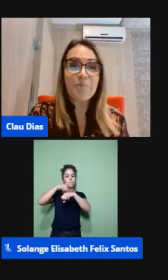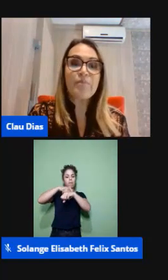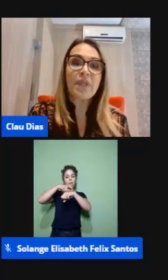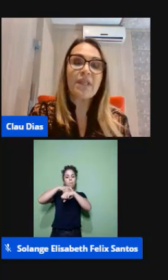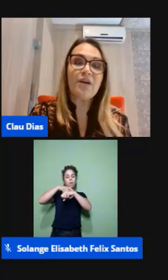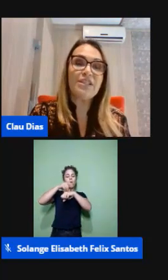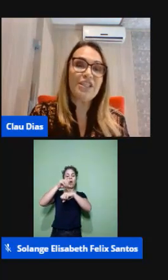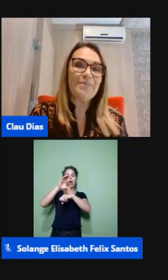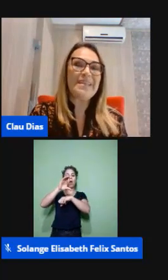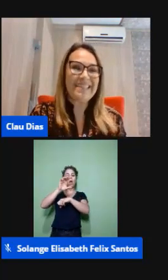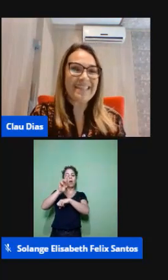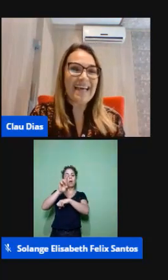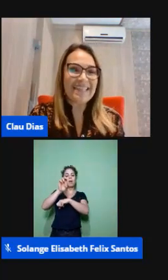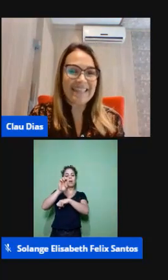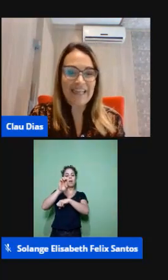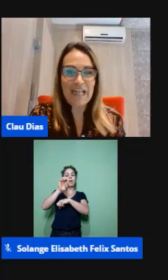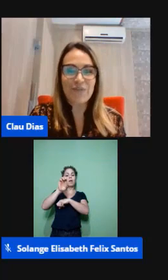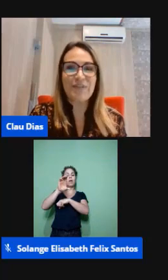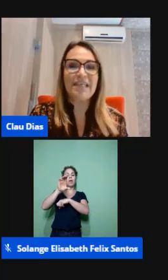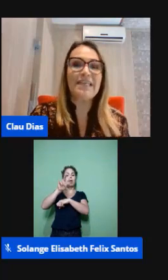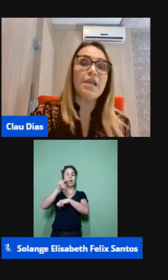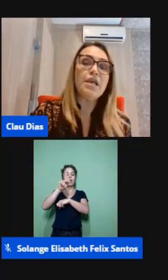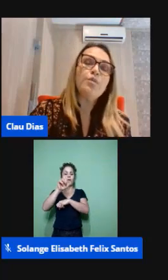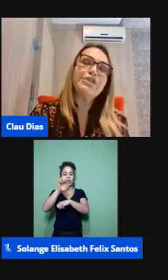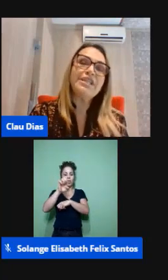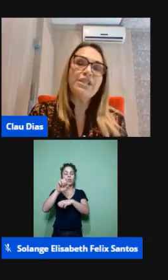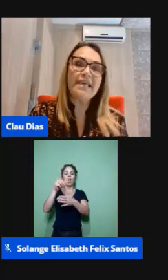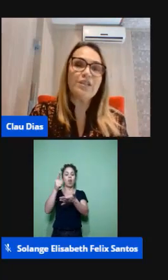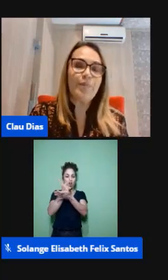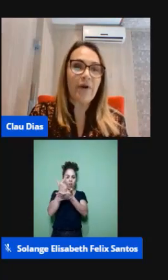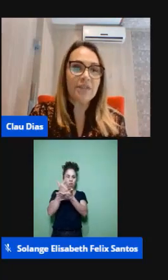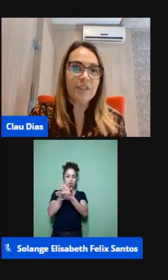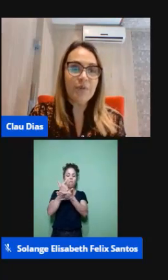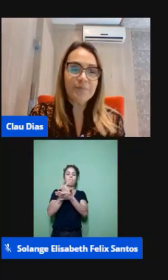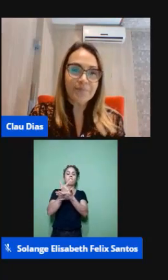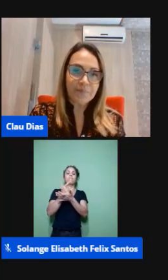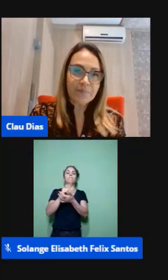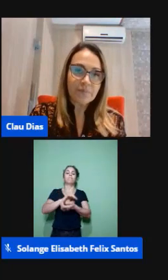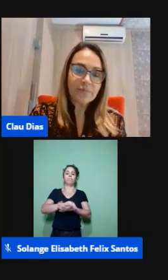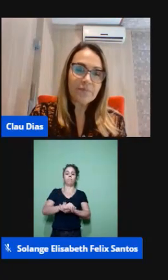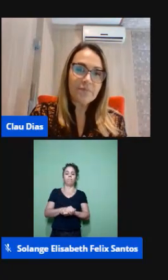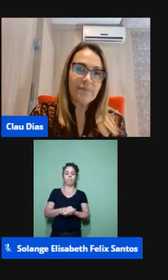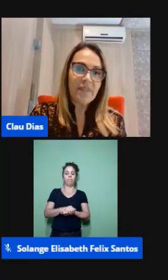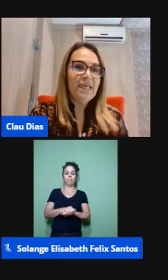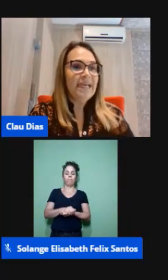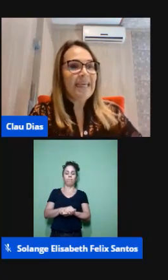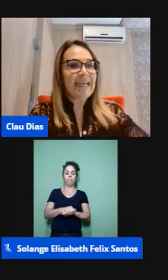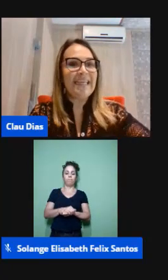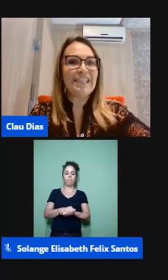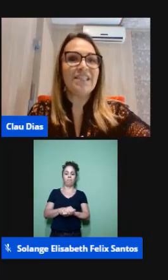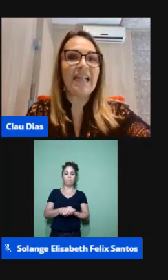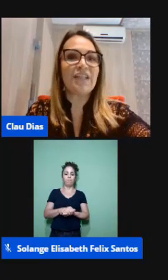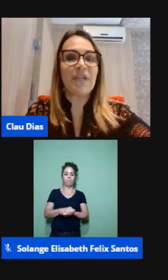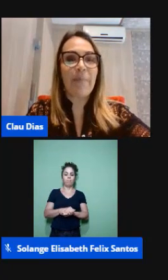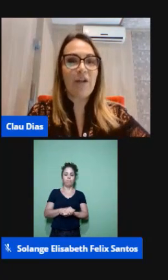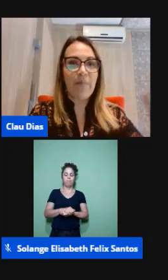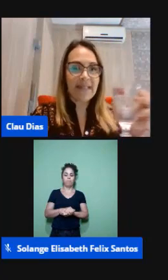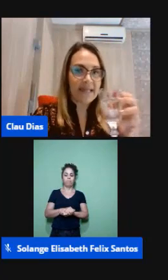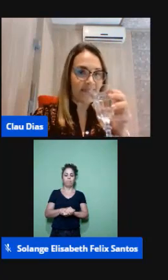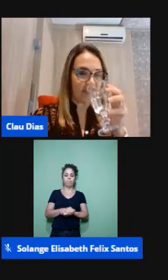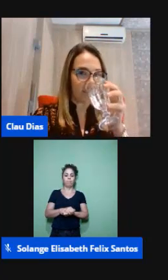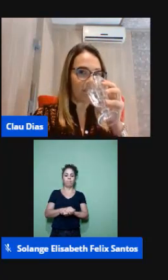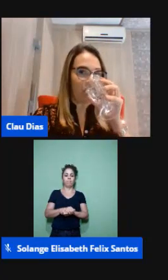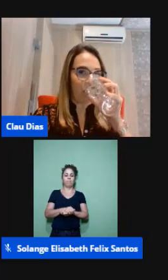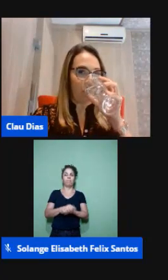livro, né? Então, a gente precisa dar esses créditos aqui. Por gentileza, o próximo. E aqui a gente traz um trabalho